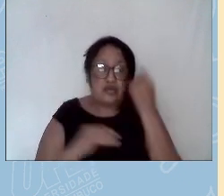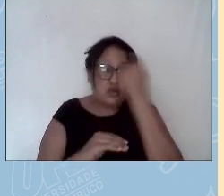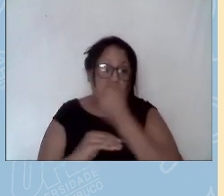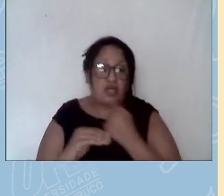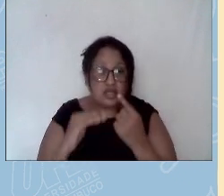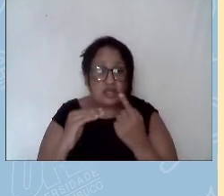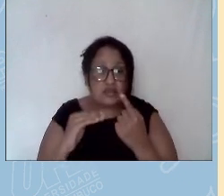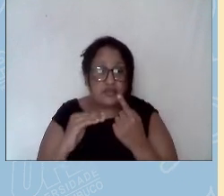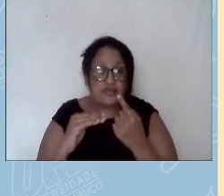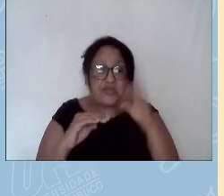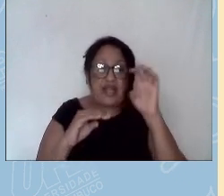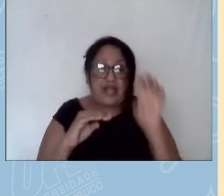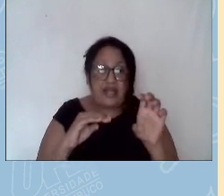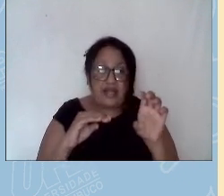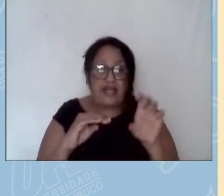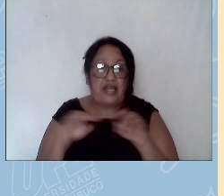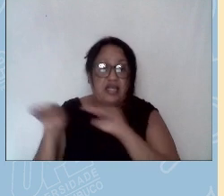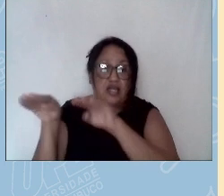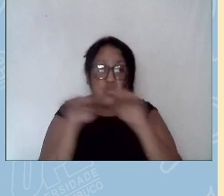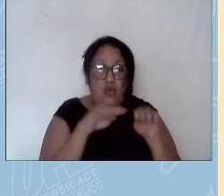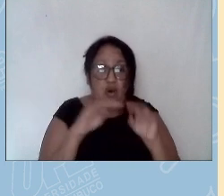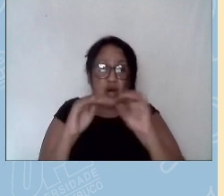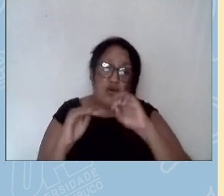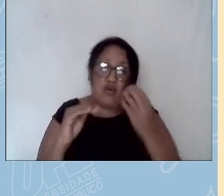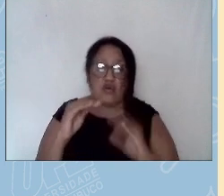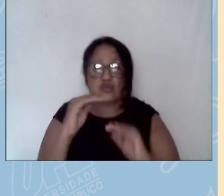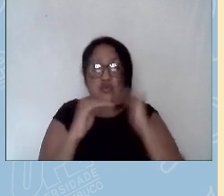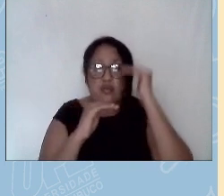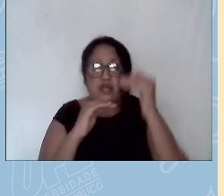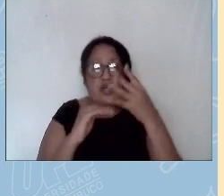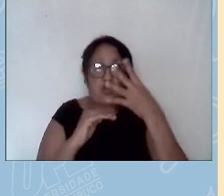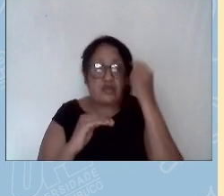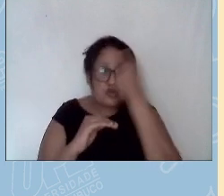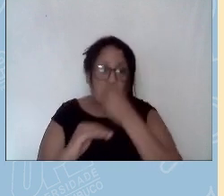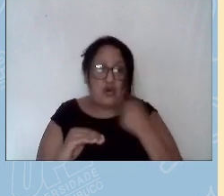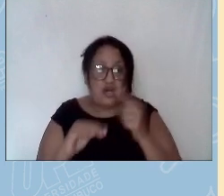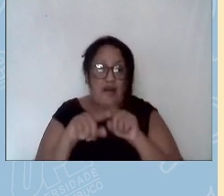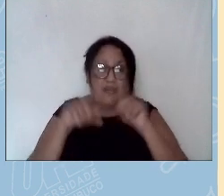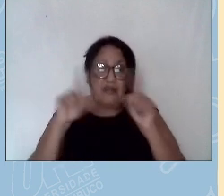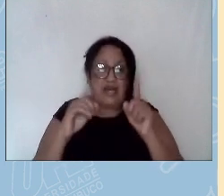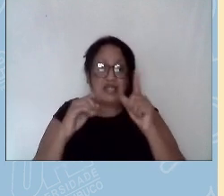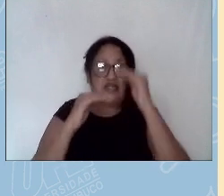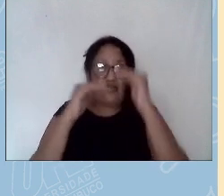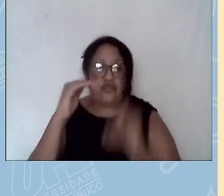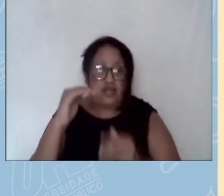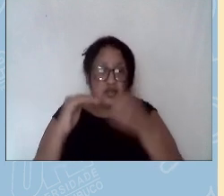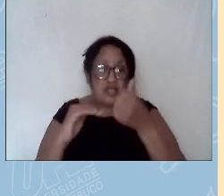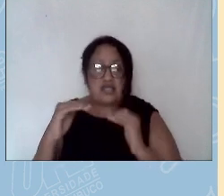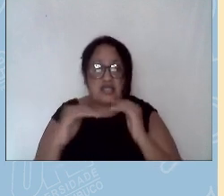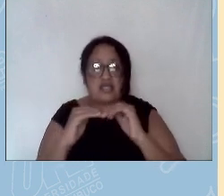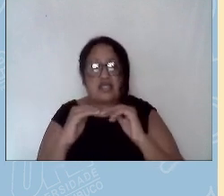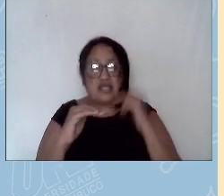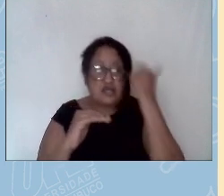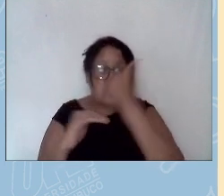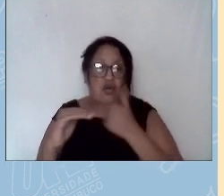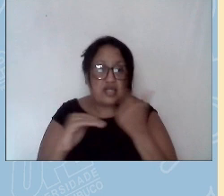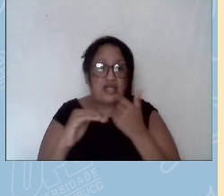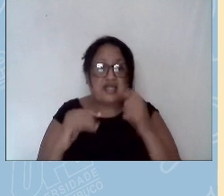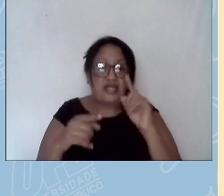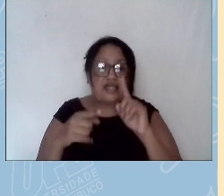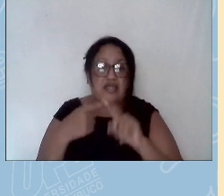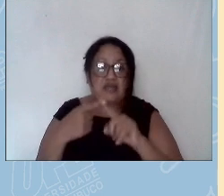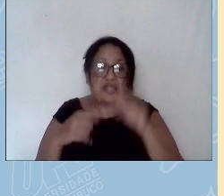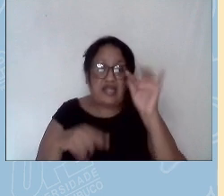E a alternativa E igual ou superior a quatro horas mas inferior a seis horas e aqui a gente tinha até uma